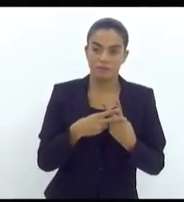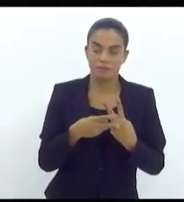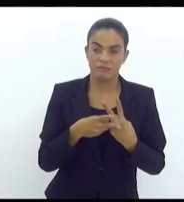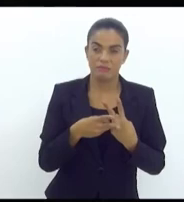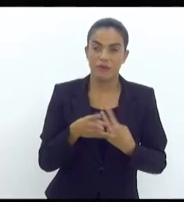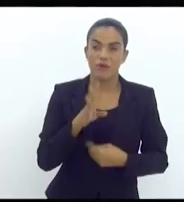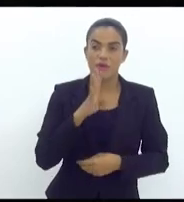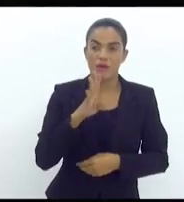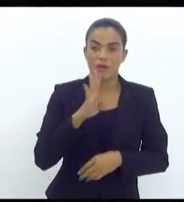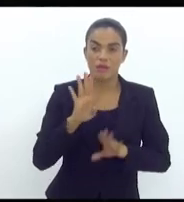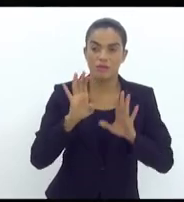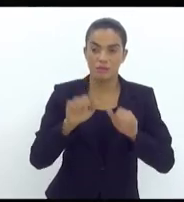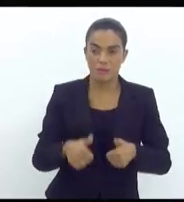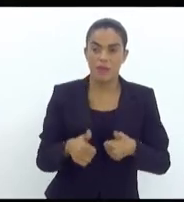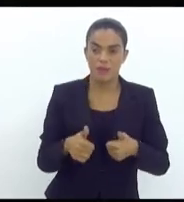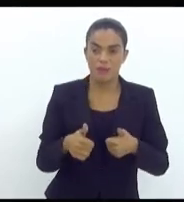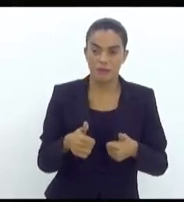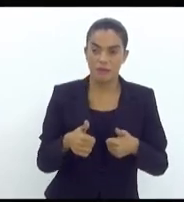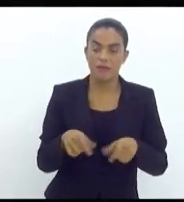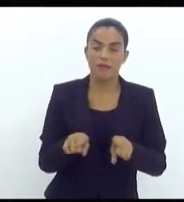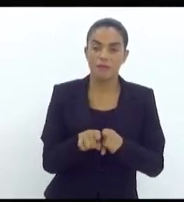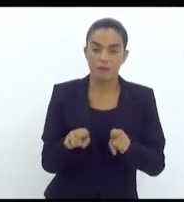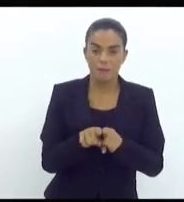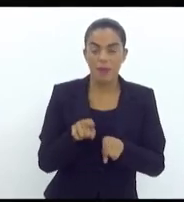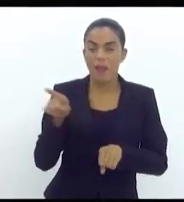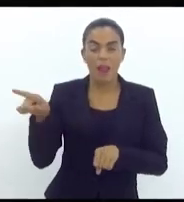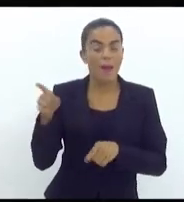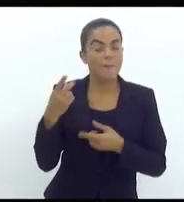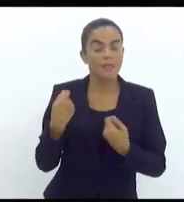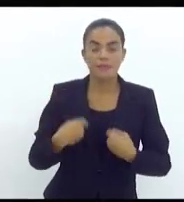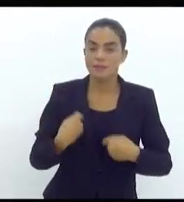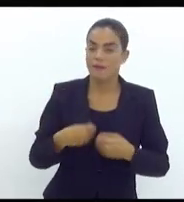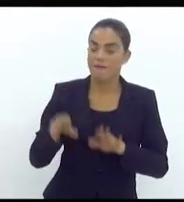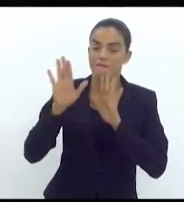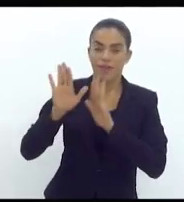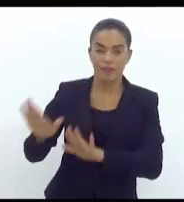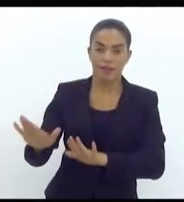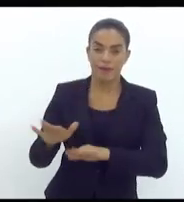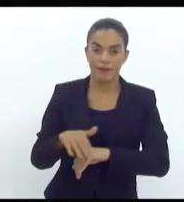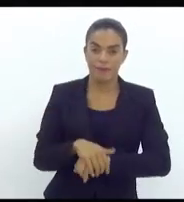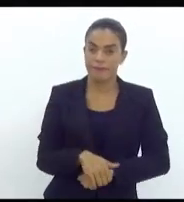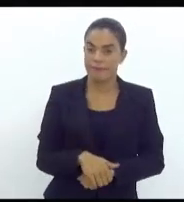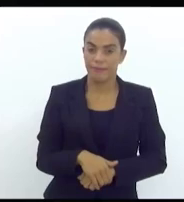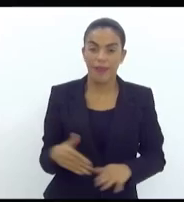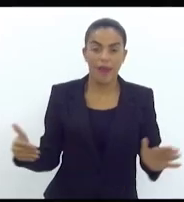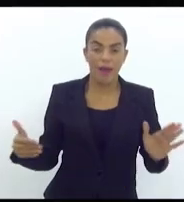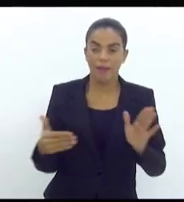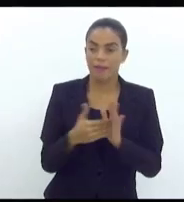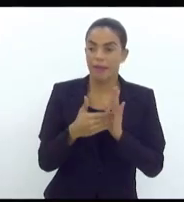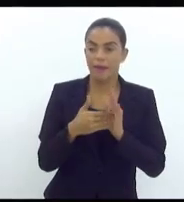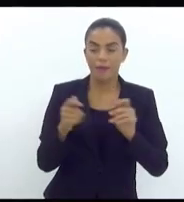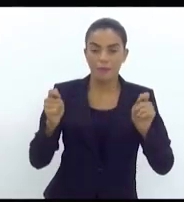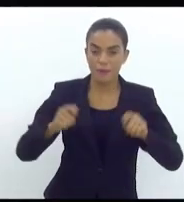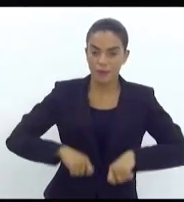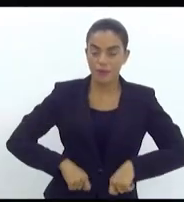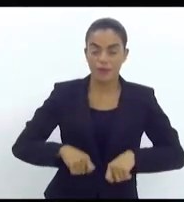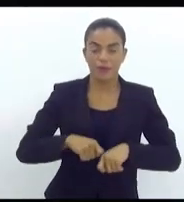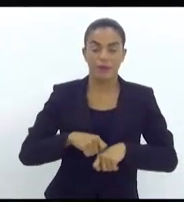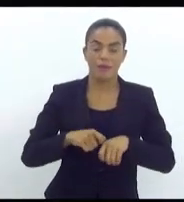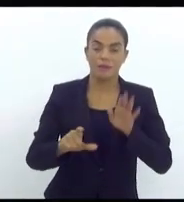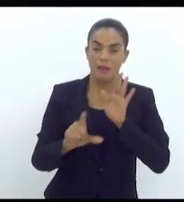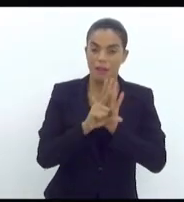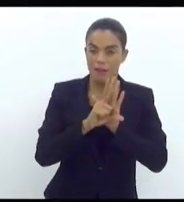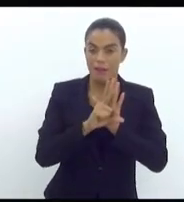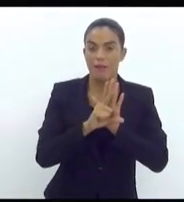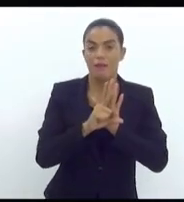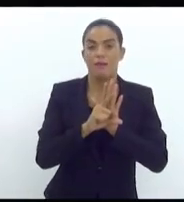excelência conhece muito bem e que de lá não deveria ter saído até que pudesse dentro da Lei